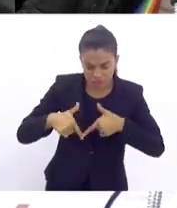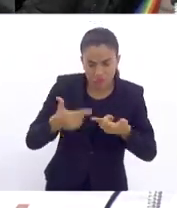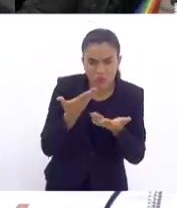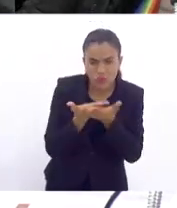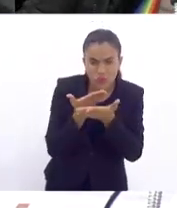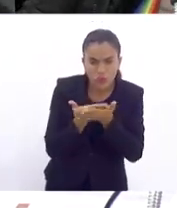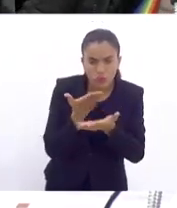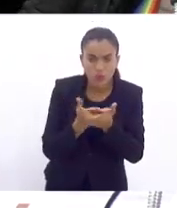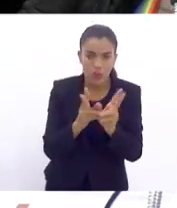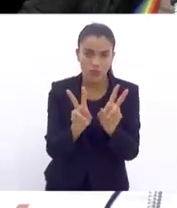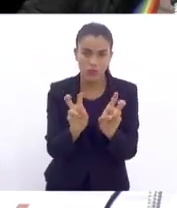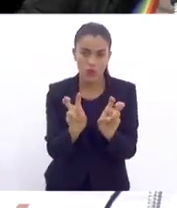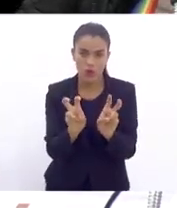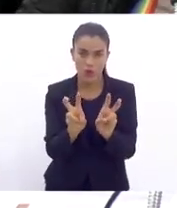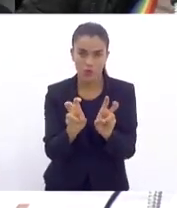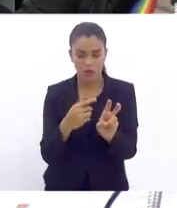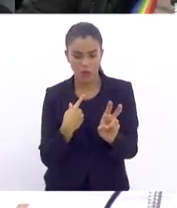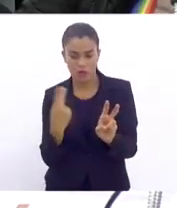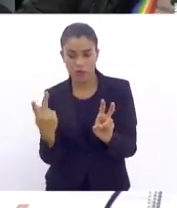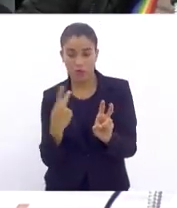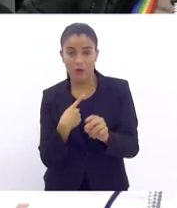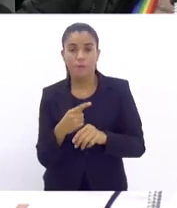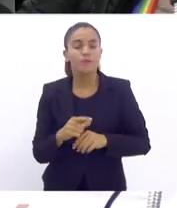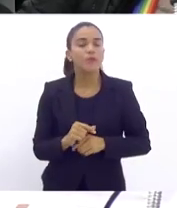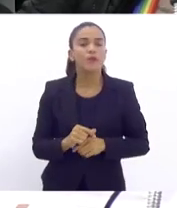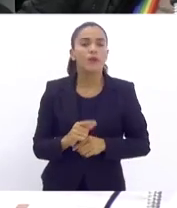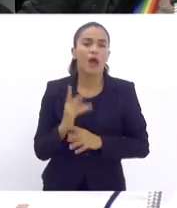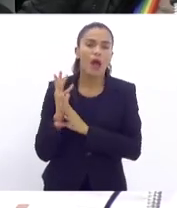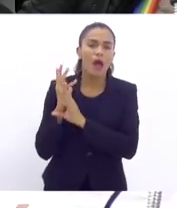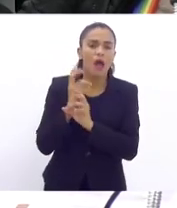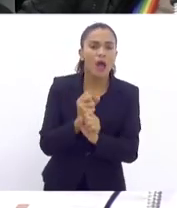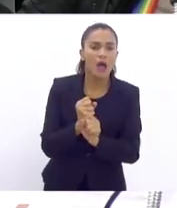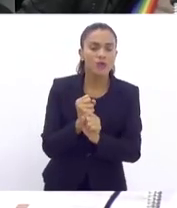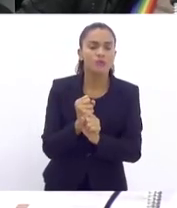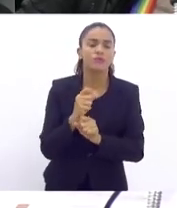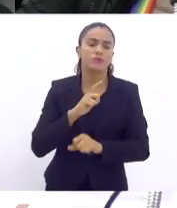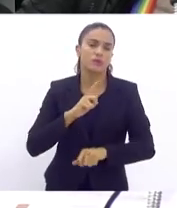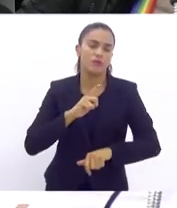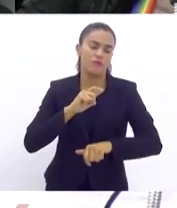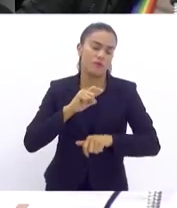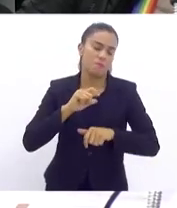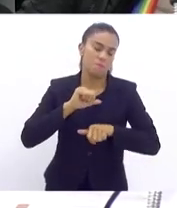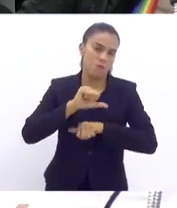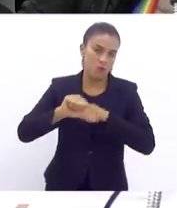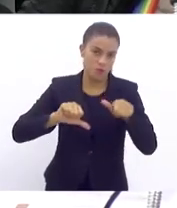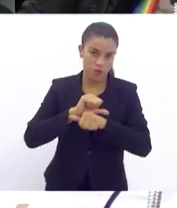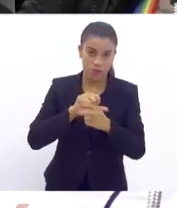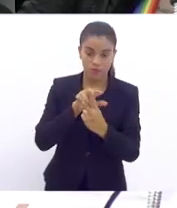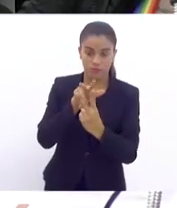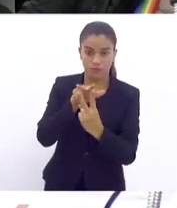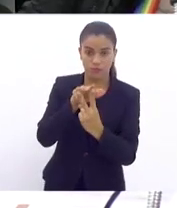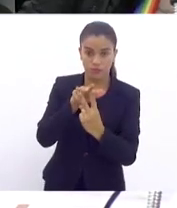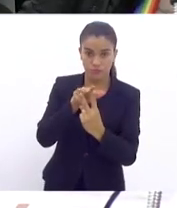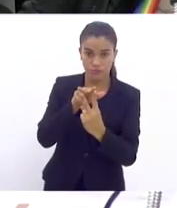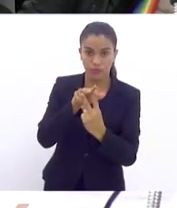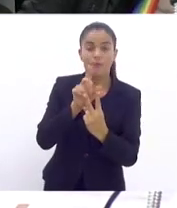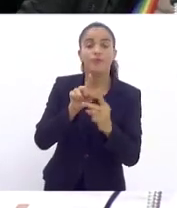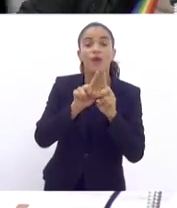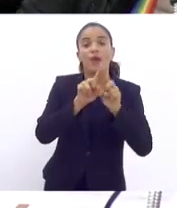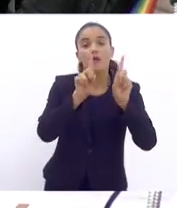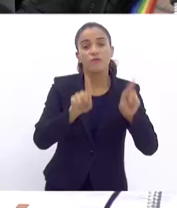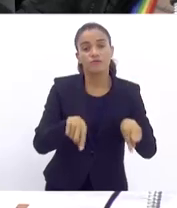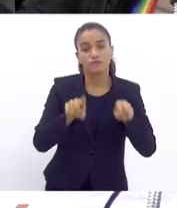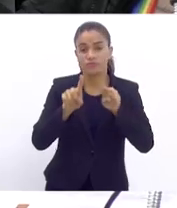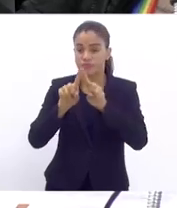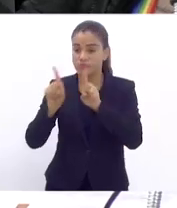Isso que é o que a gente teve nos últimos anos uma mudança de dois sentidos na natureza dos cargos criados